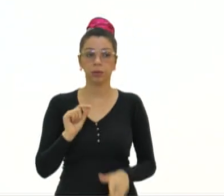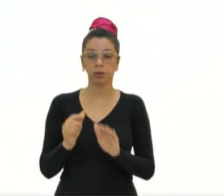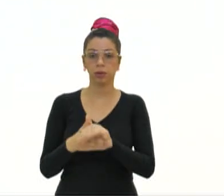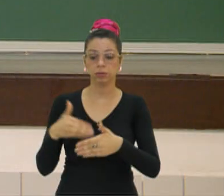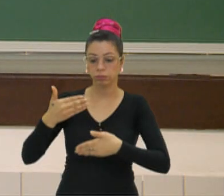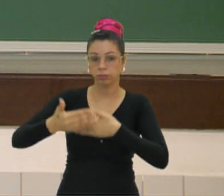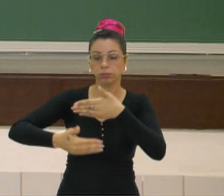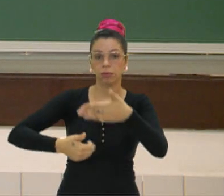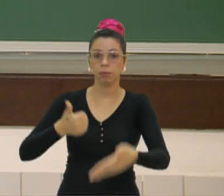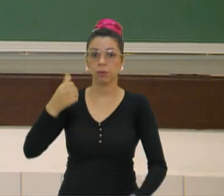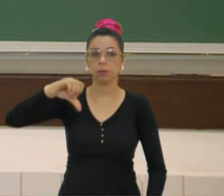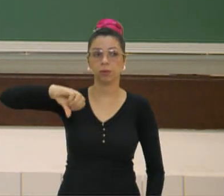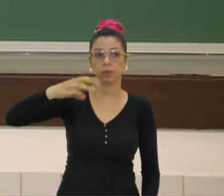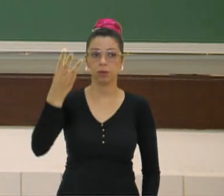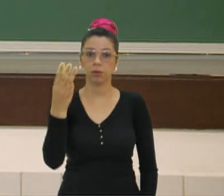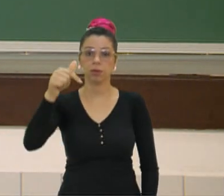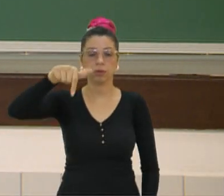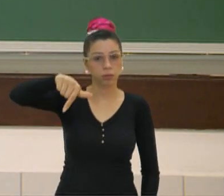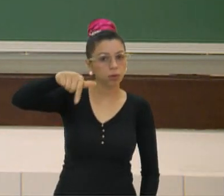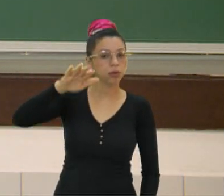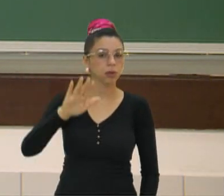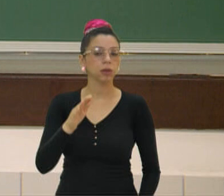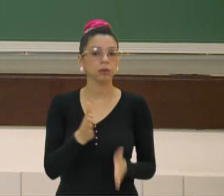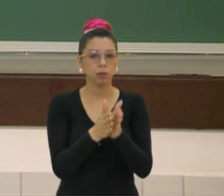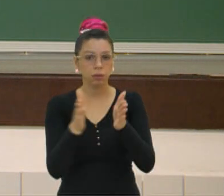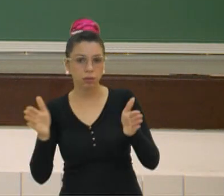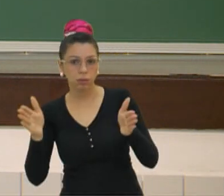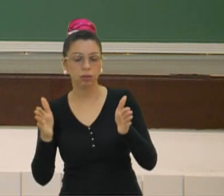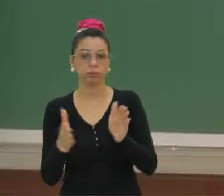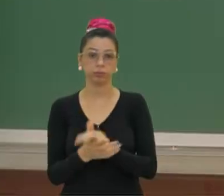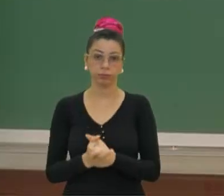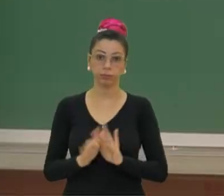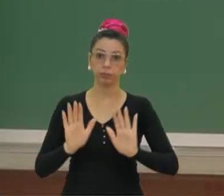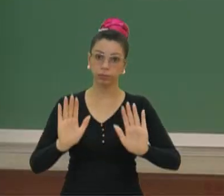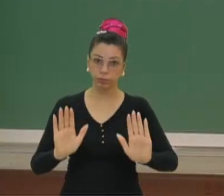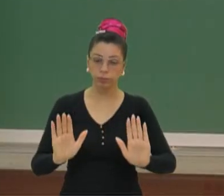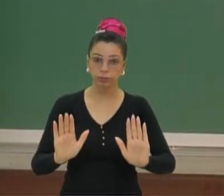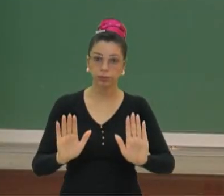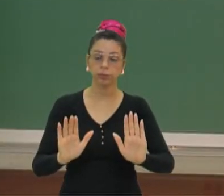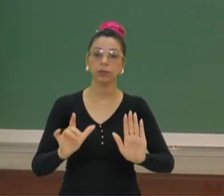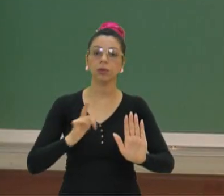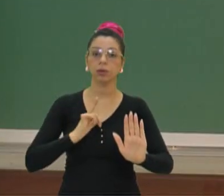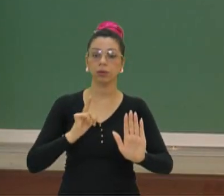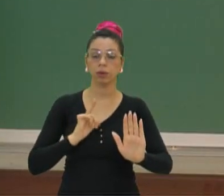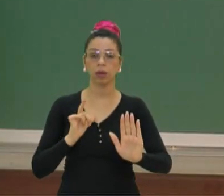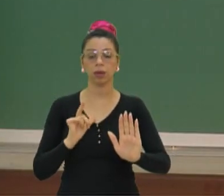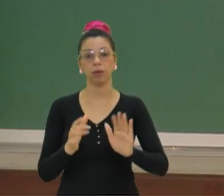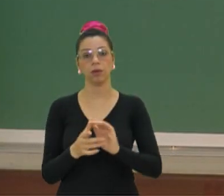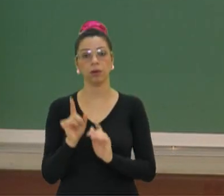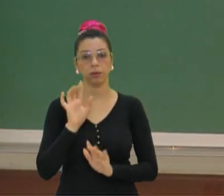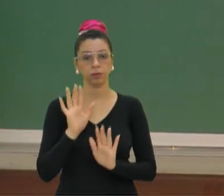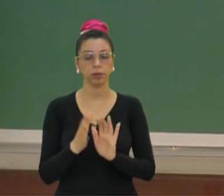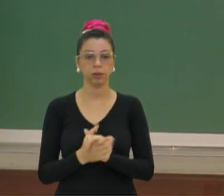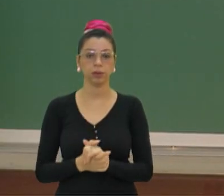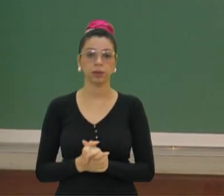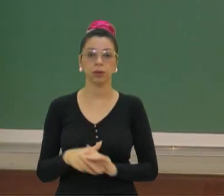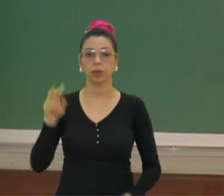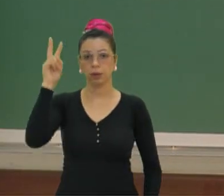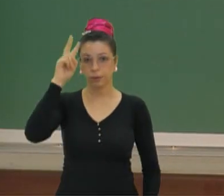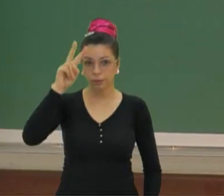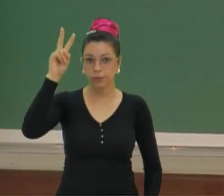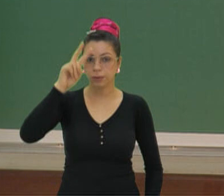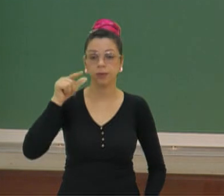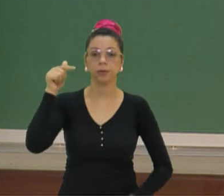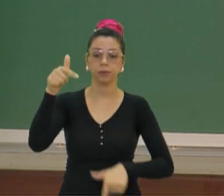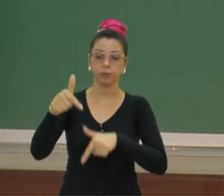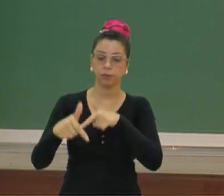nocivos ao trabalho, nocivos ao capital. Veja o seguinte, aqui nós temos então um contraponto, né? A história trabalha